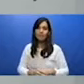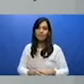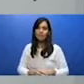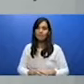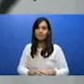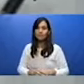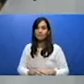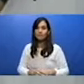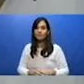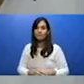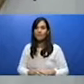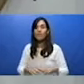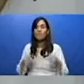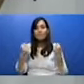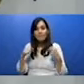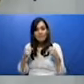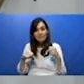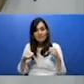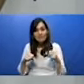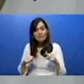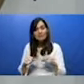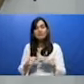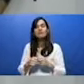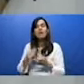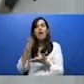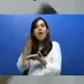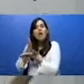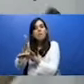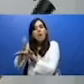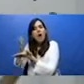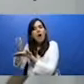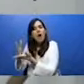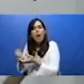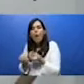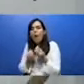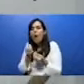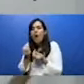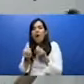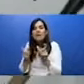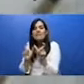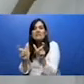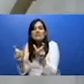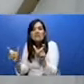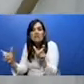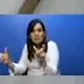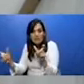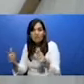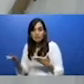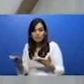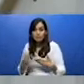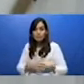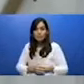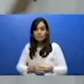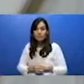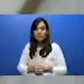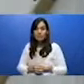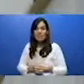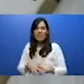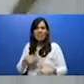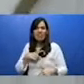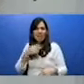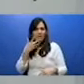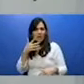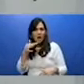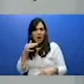vador. Então, tem que separar de acordo com a separação de sílabas, tá? Eu quero chamar atenção para isso, que algumas